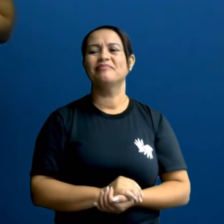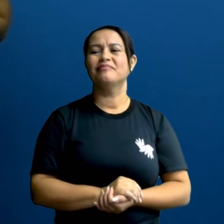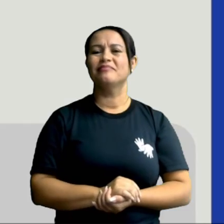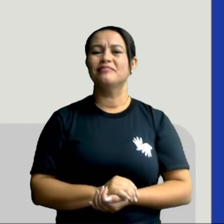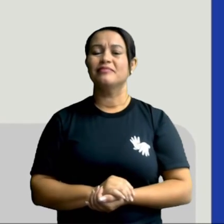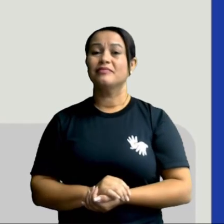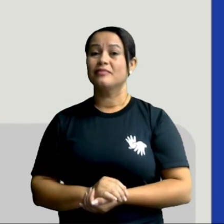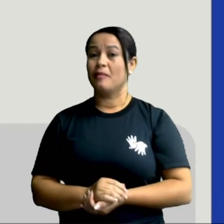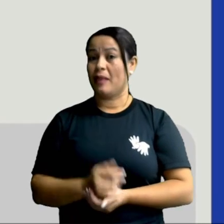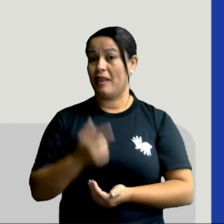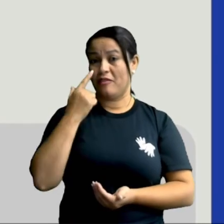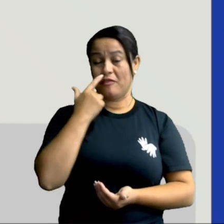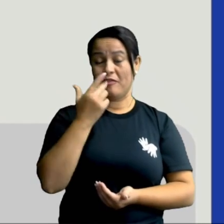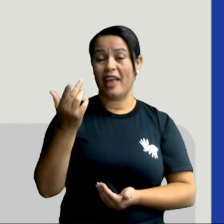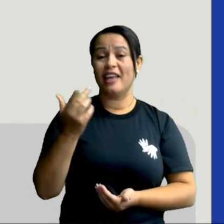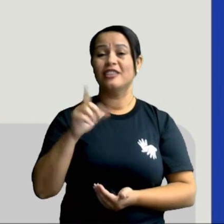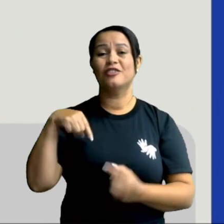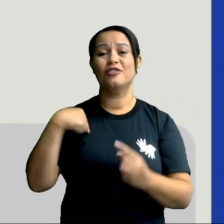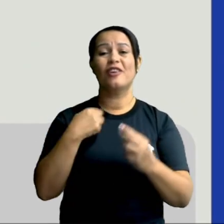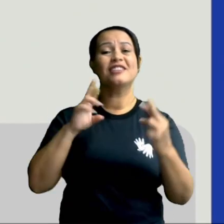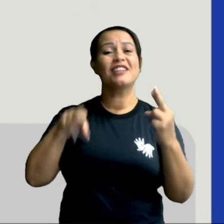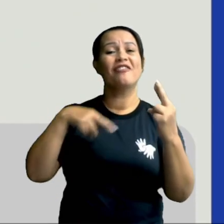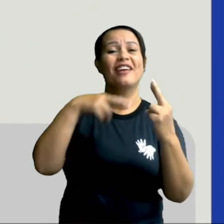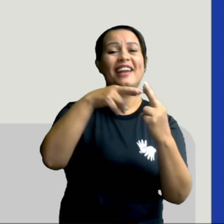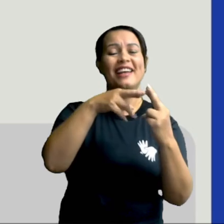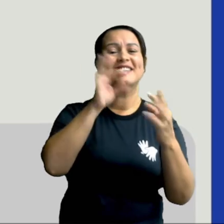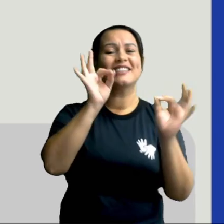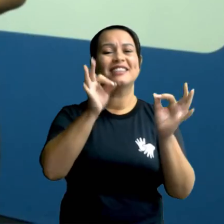Ó, trouxe aqui as nossas referências, tá certo?